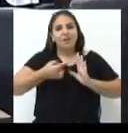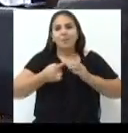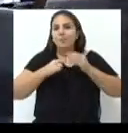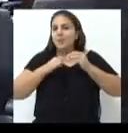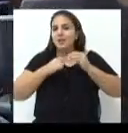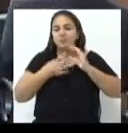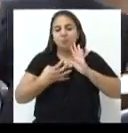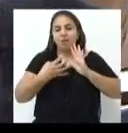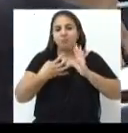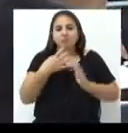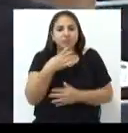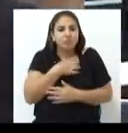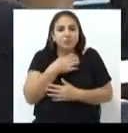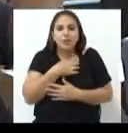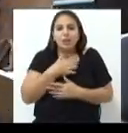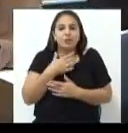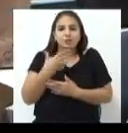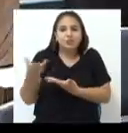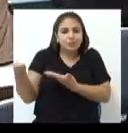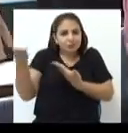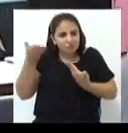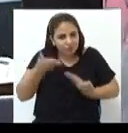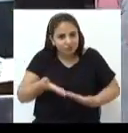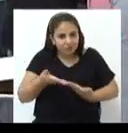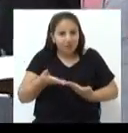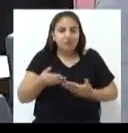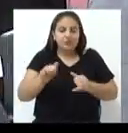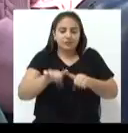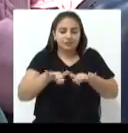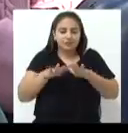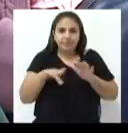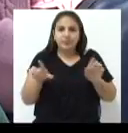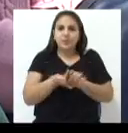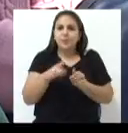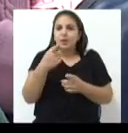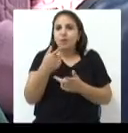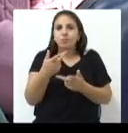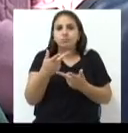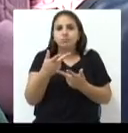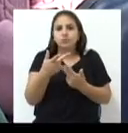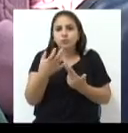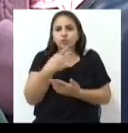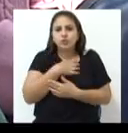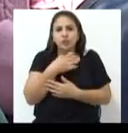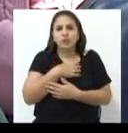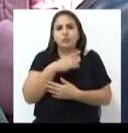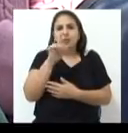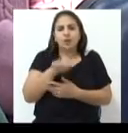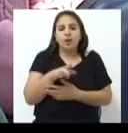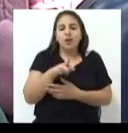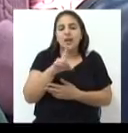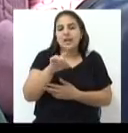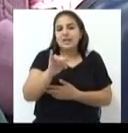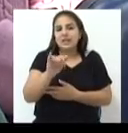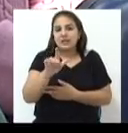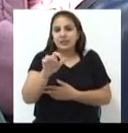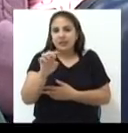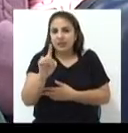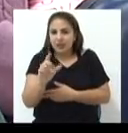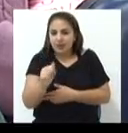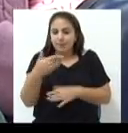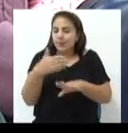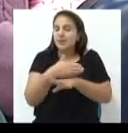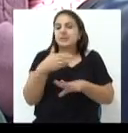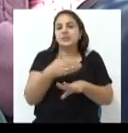dos convidados de honra desta sessão solene. Um exemplo é a dona Hilda, que participa das